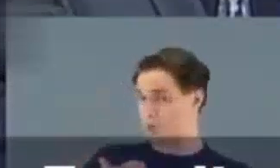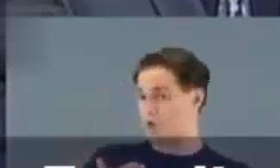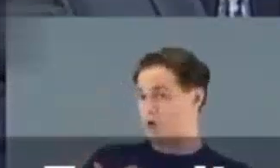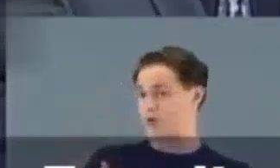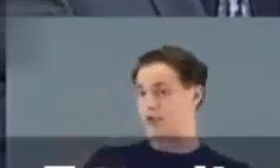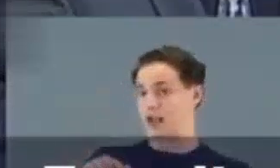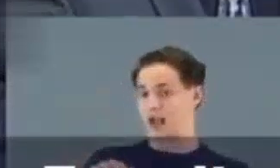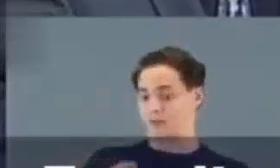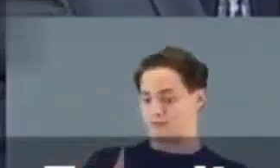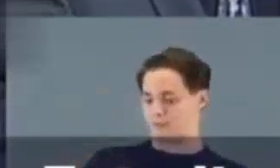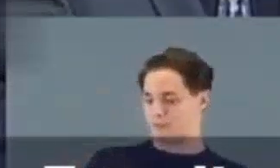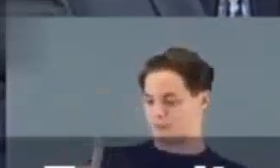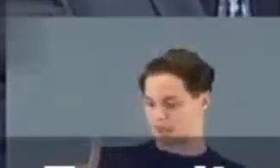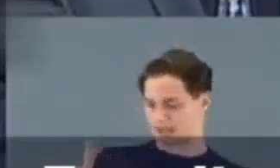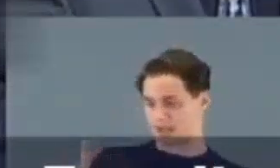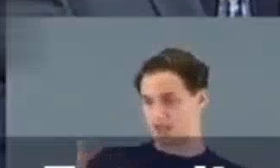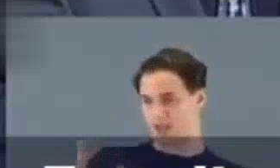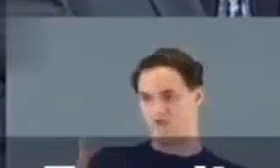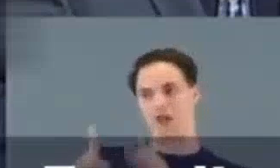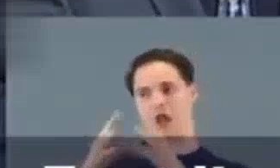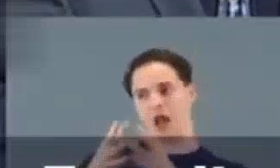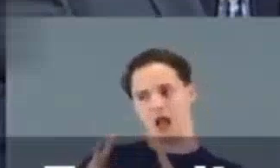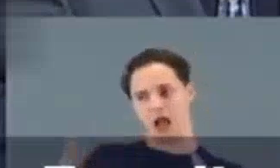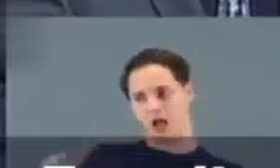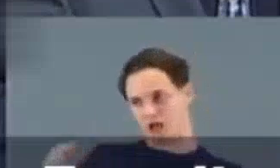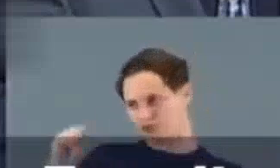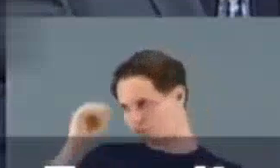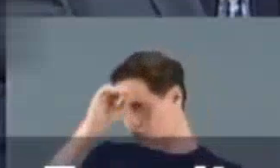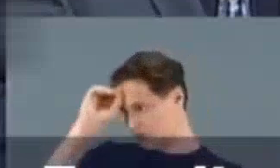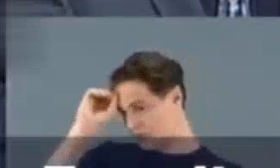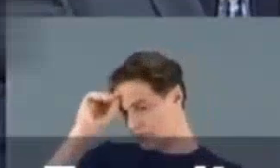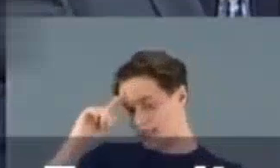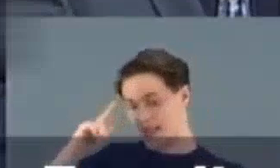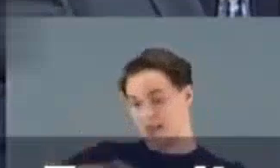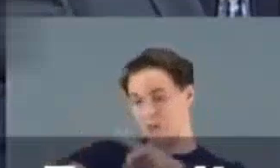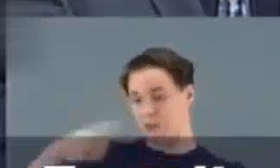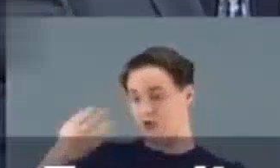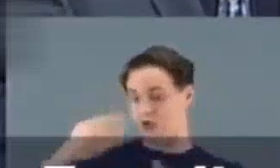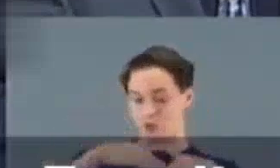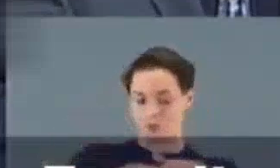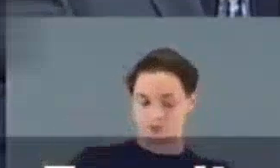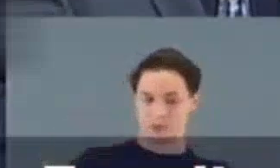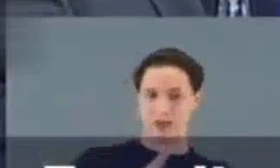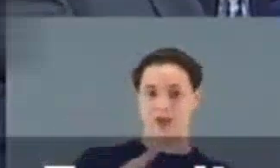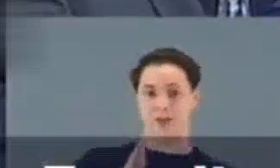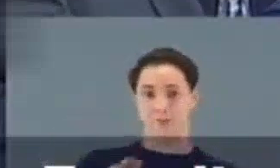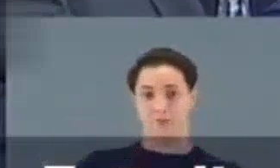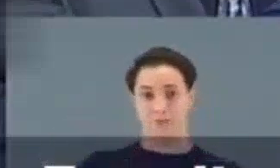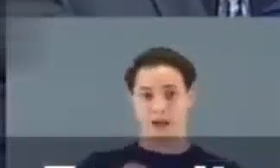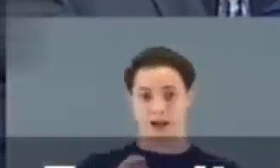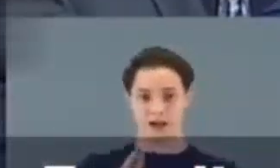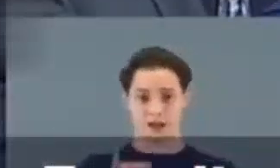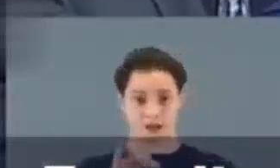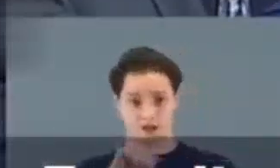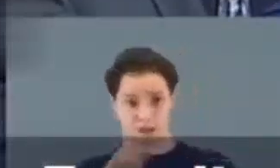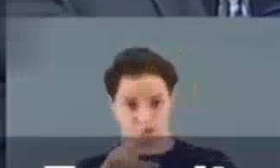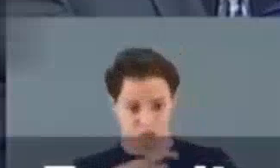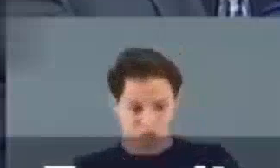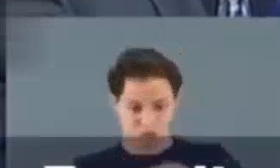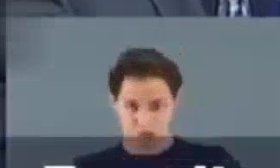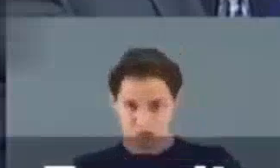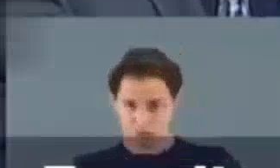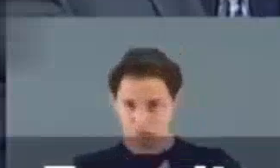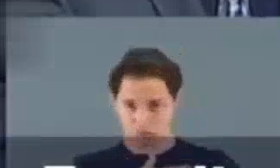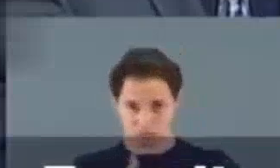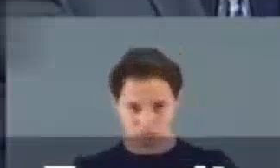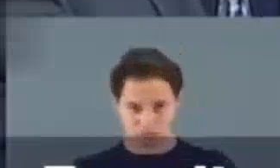disciplinar eu fui absolvido pela comissão e ele foi depois arquivado por prescrição. A senhora falou na Justiça Penal.